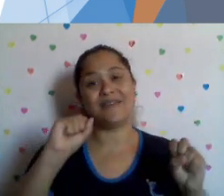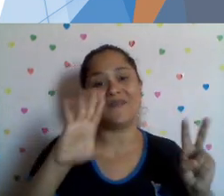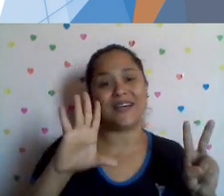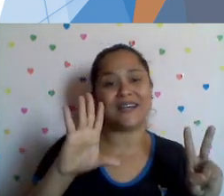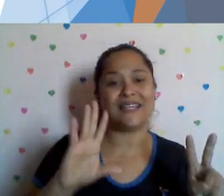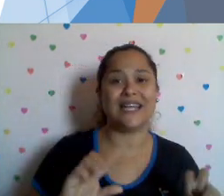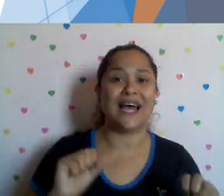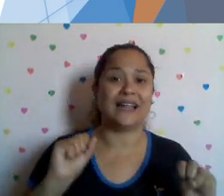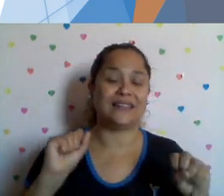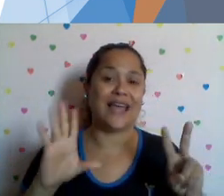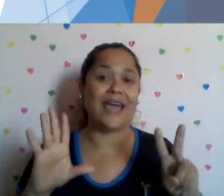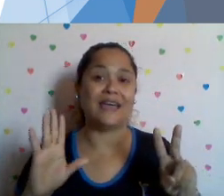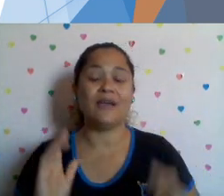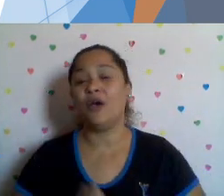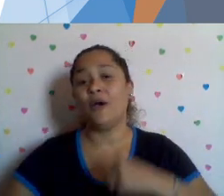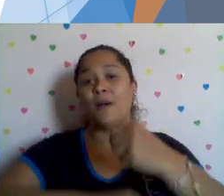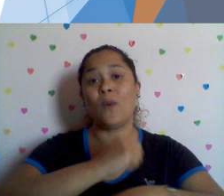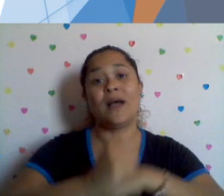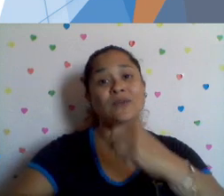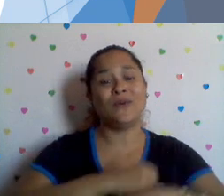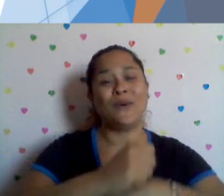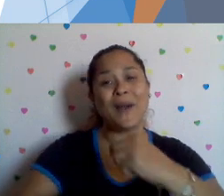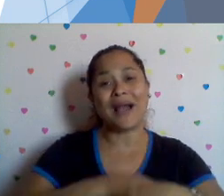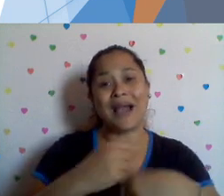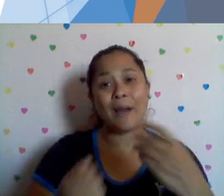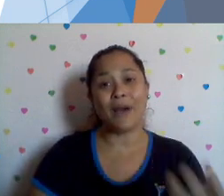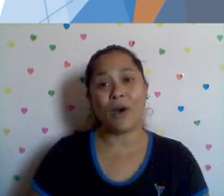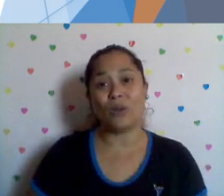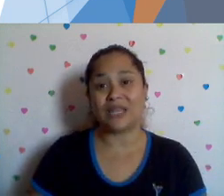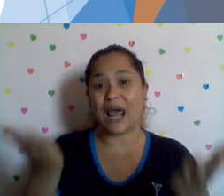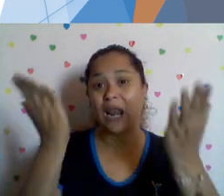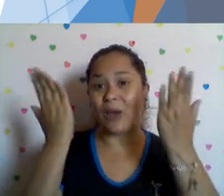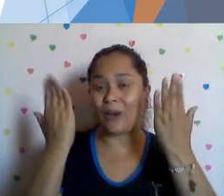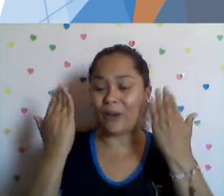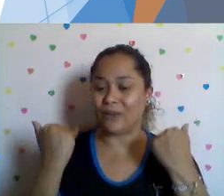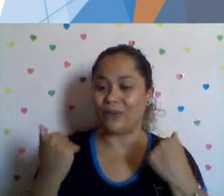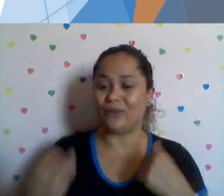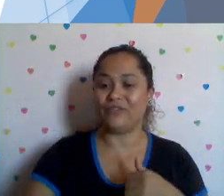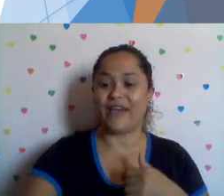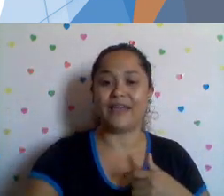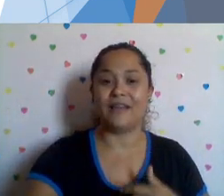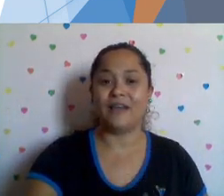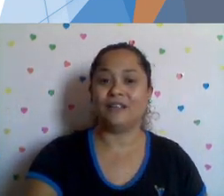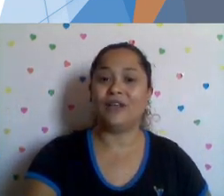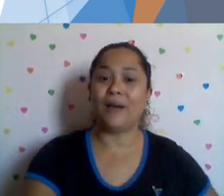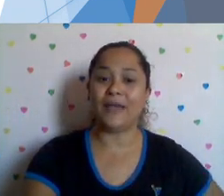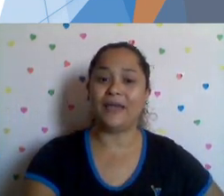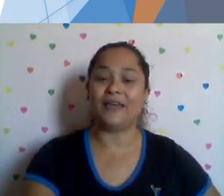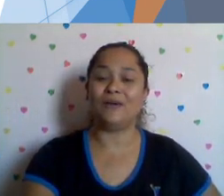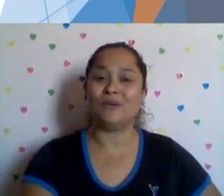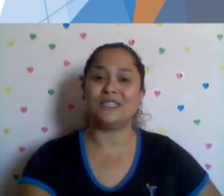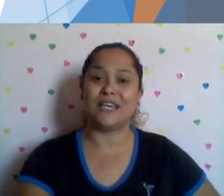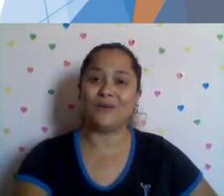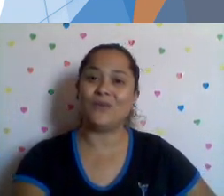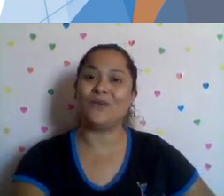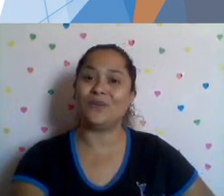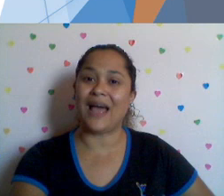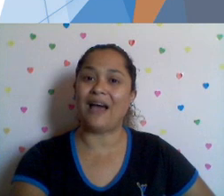7 dias a semana tem, quando uma acaba, outra logo vem.